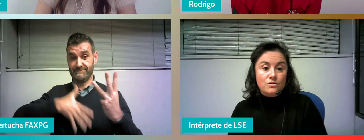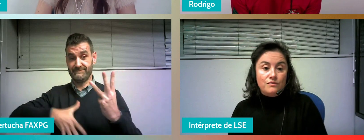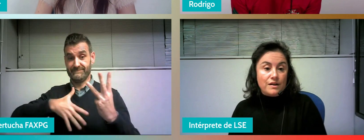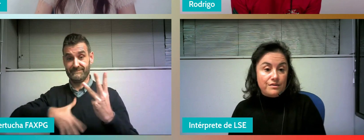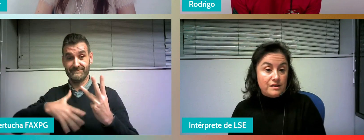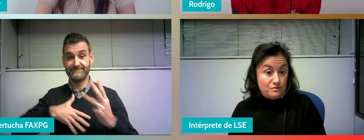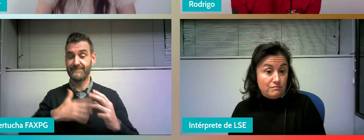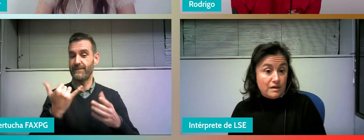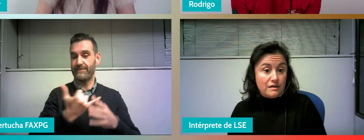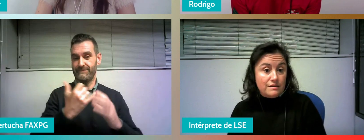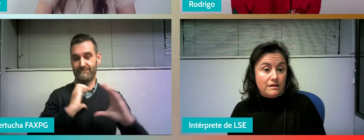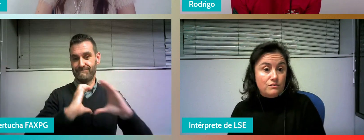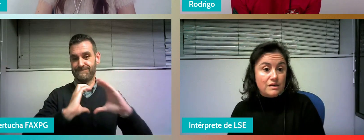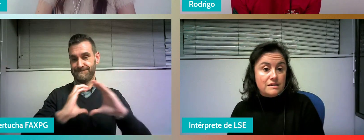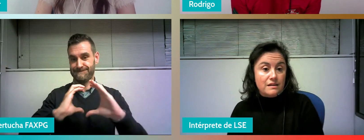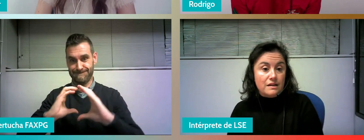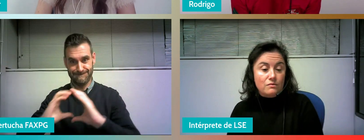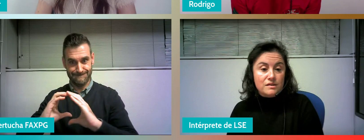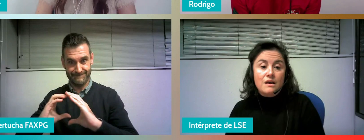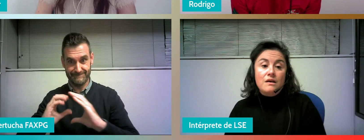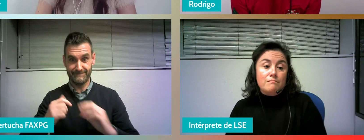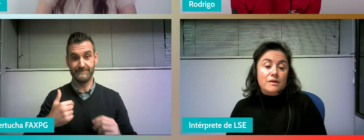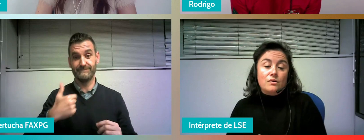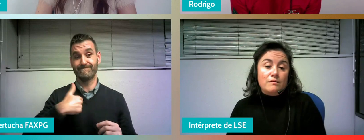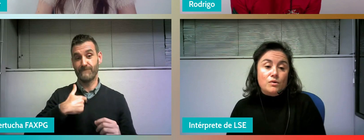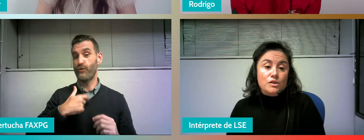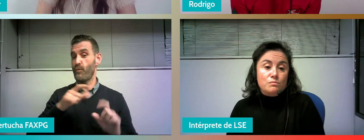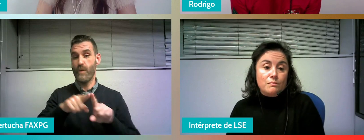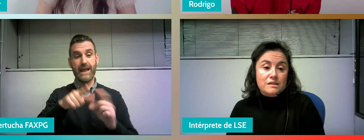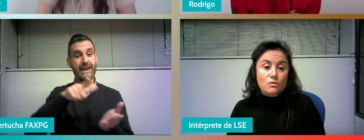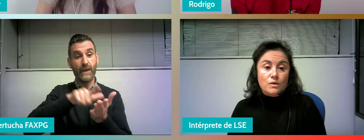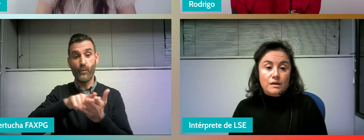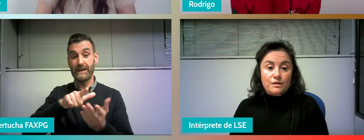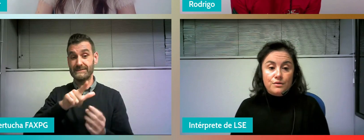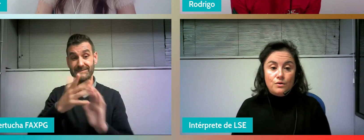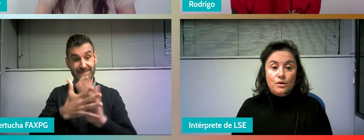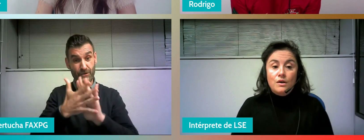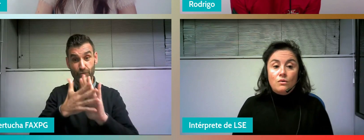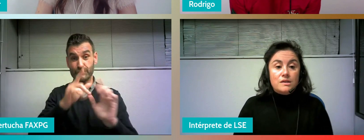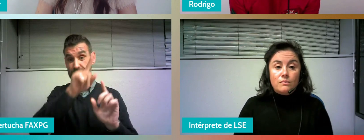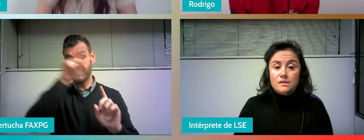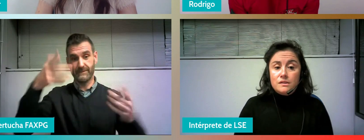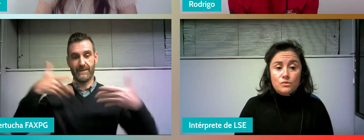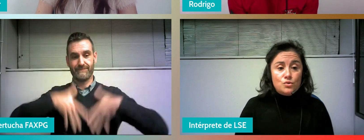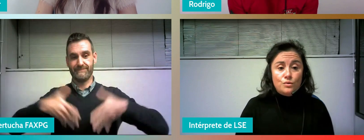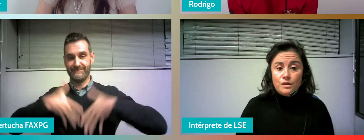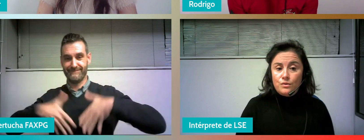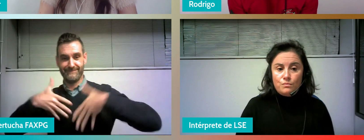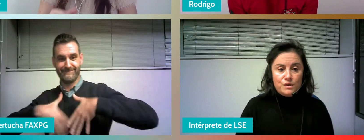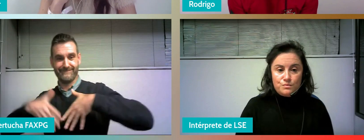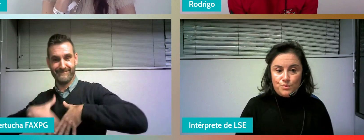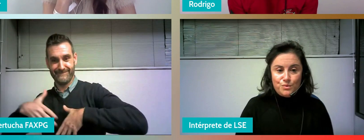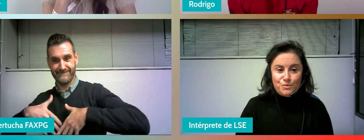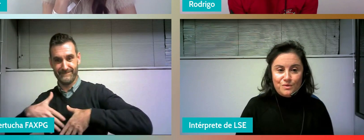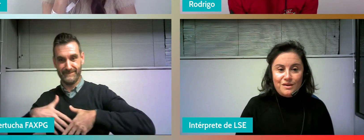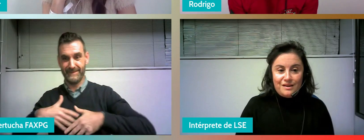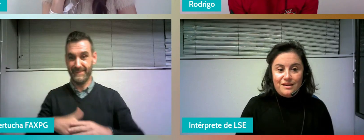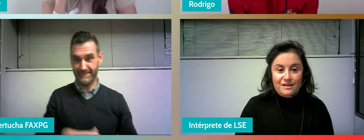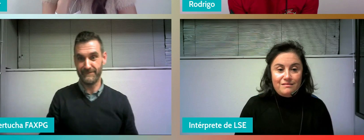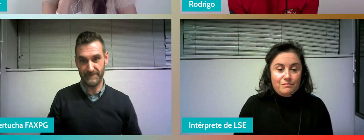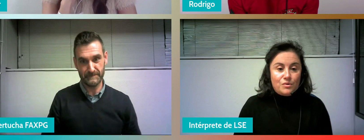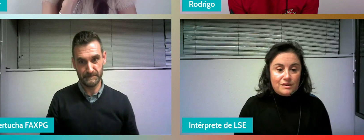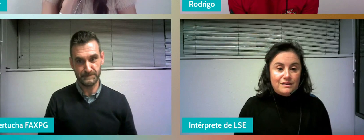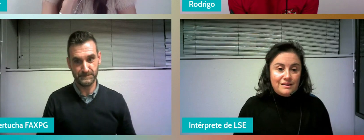inglés ou o francés, ¿no? Van adquirindo unha serie de linguas, mellora moitísimo máis a comunicación. Coas linguas de signos sucede o mesmo, ¿no?